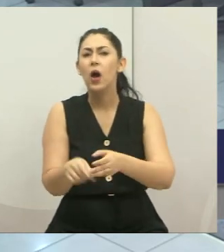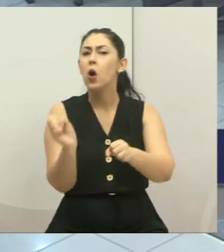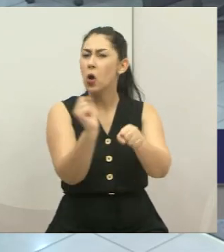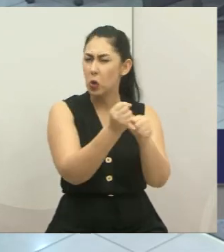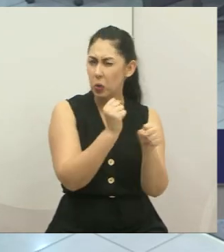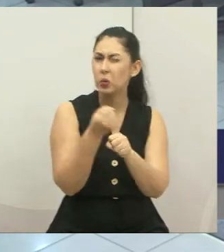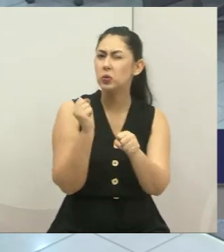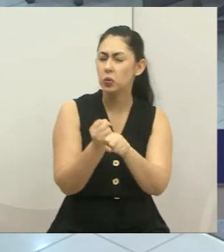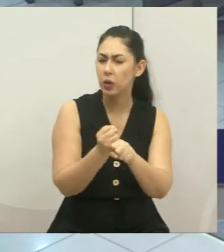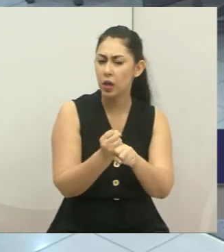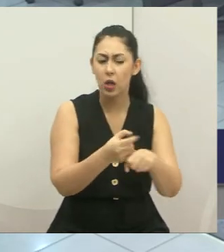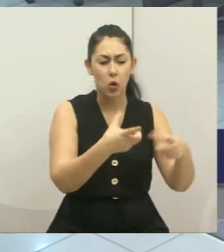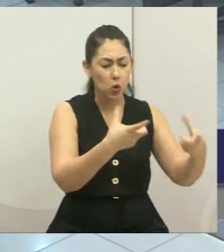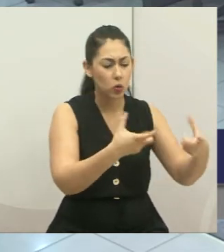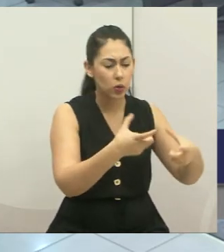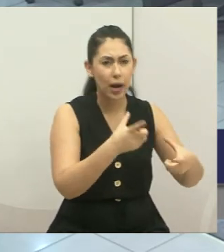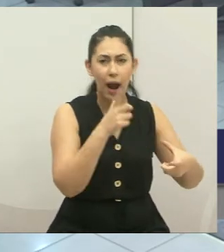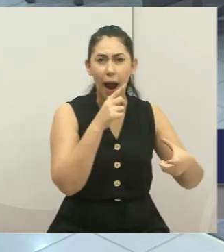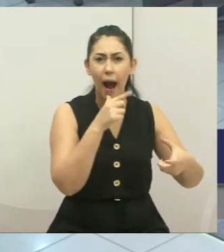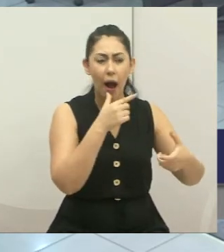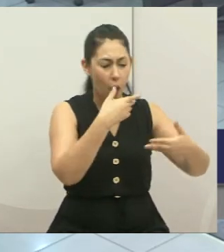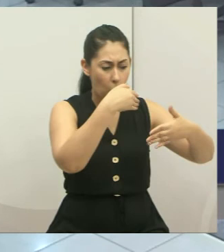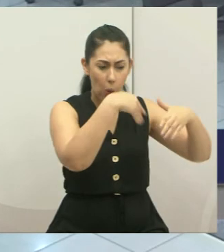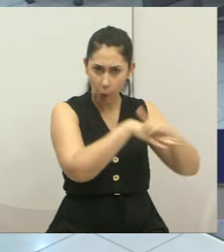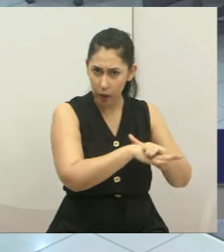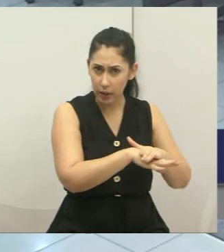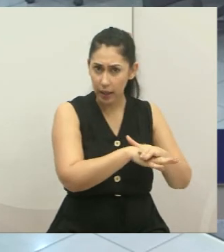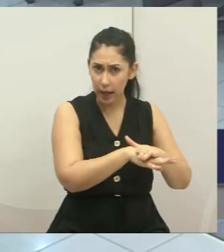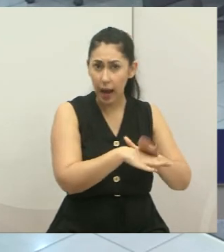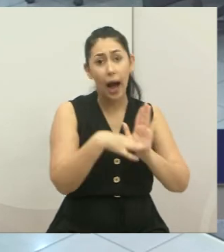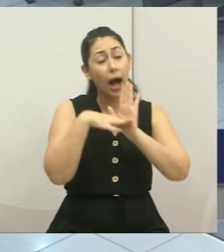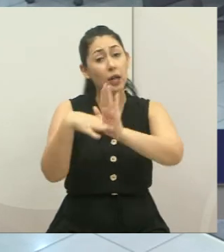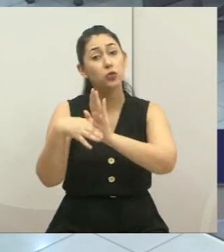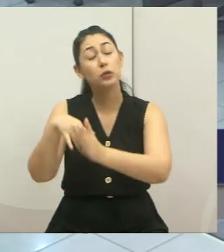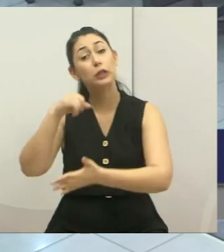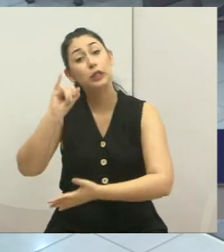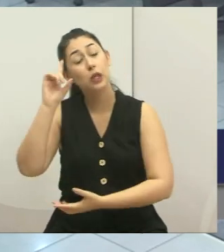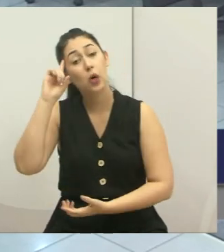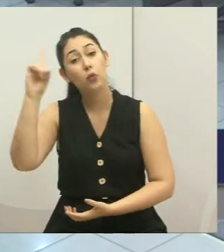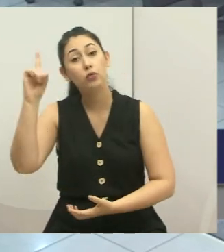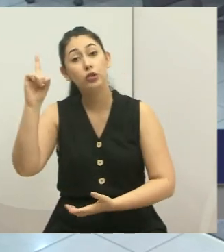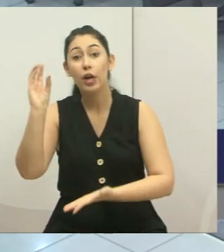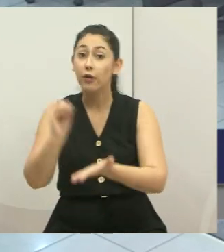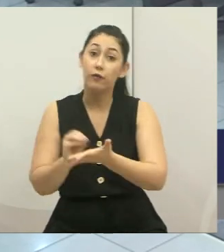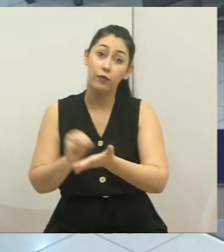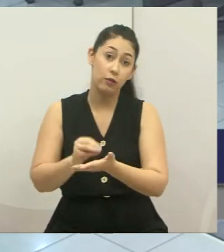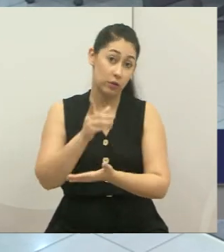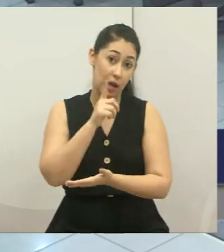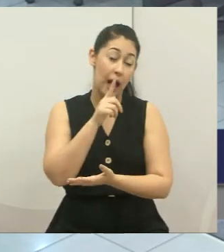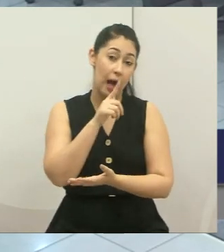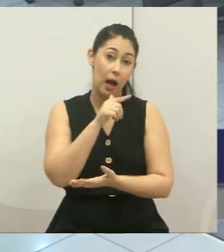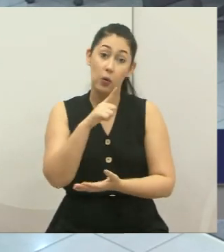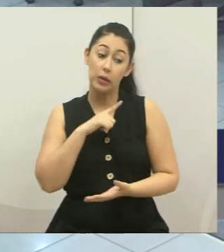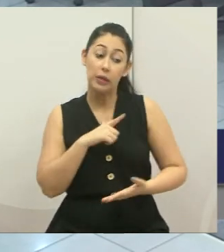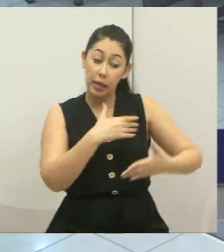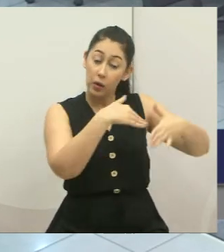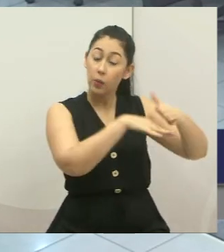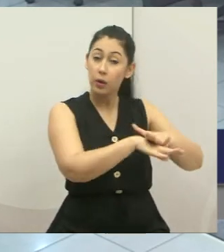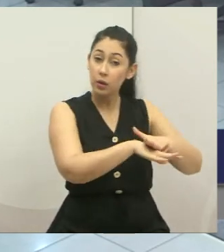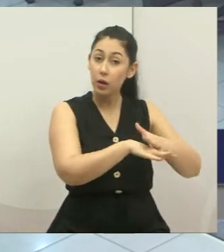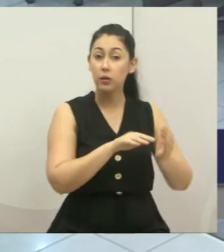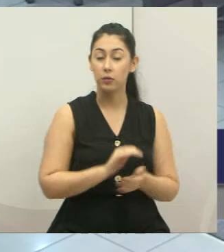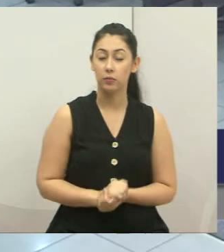ajudaria na questão de falta de água quando se ocorre manutenção das redes de água em Jacareí.